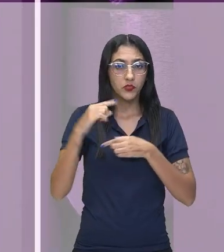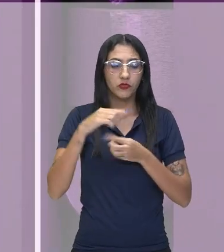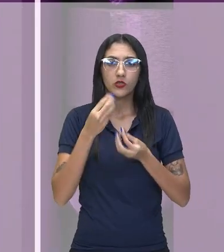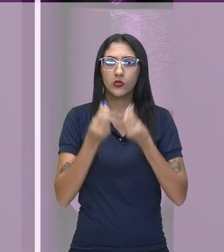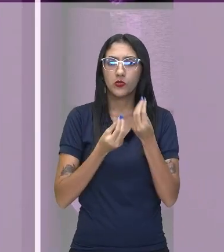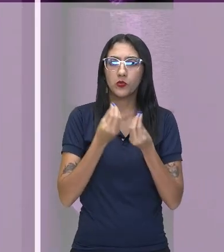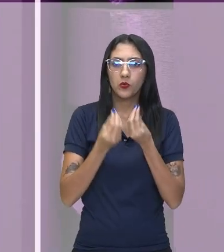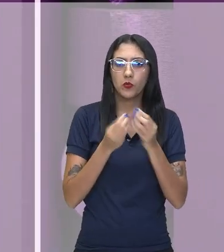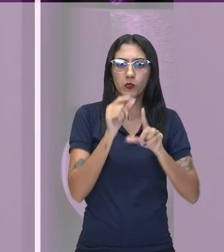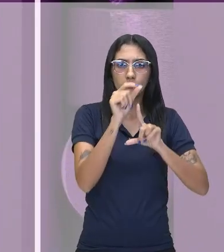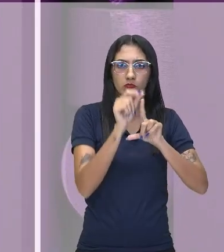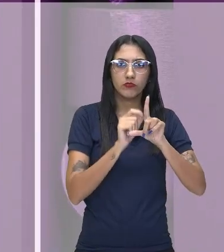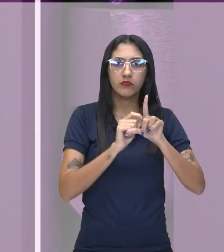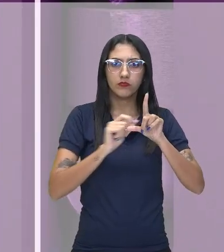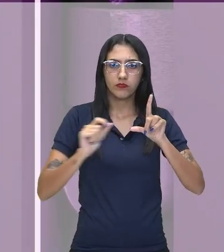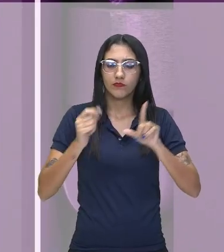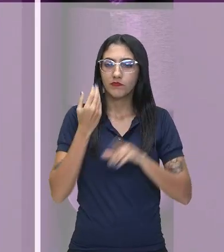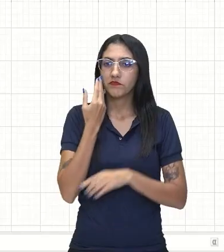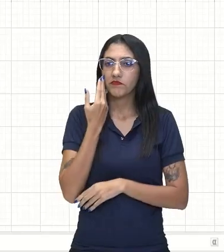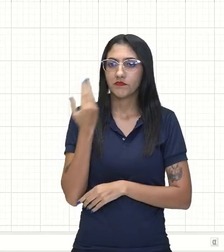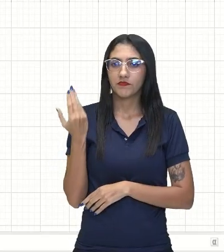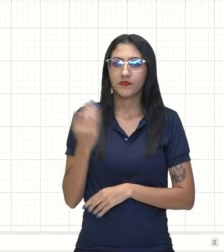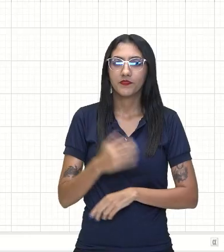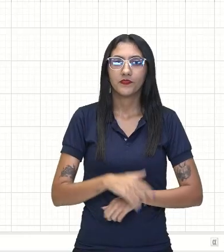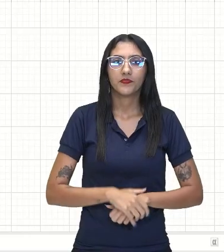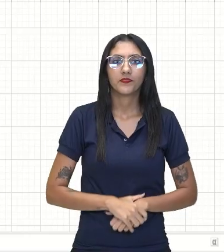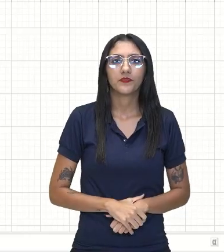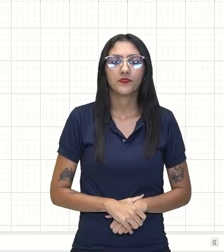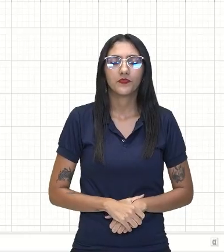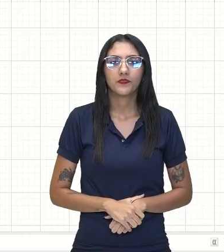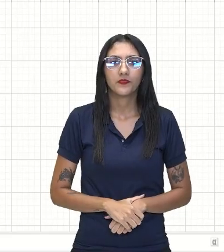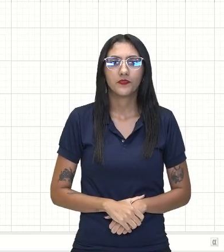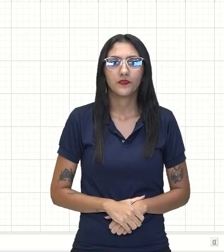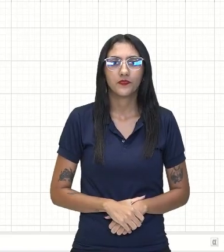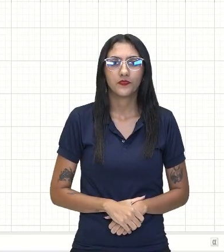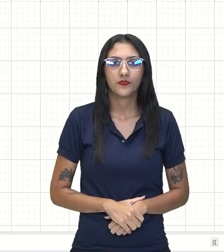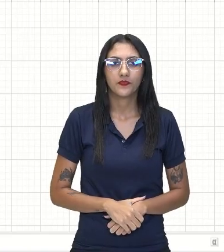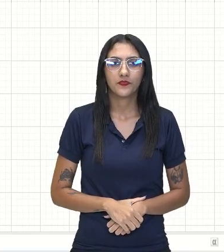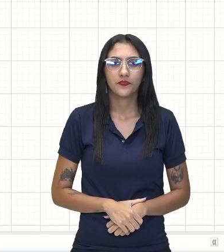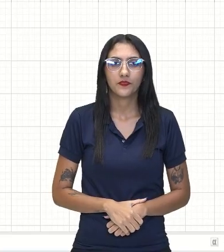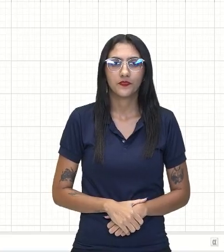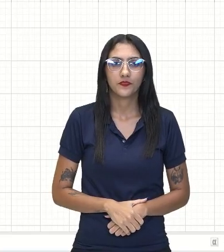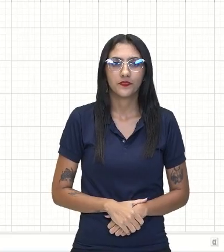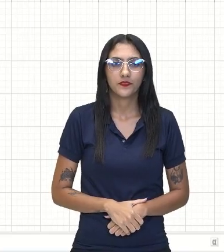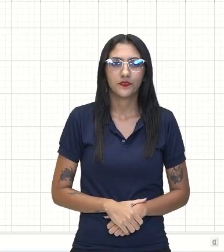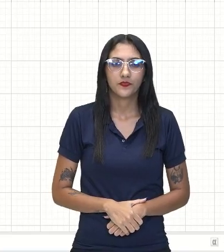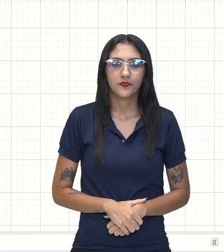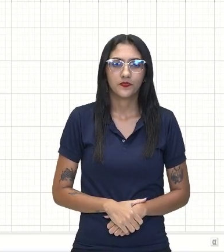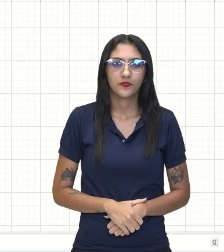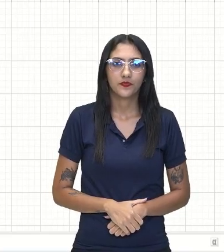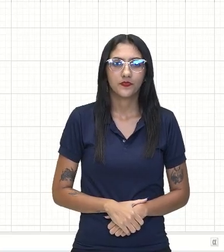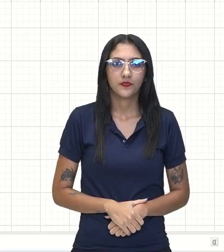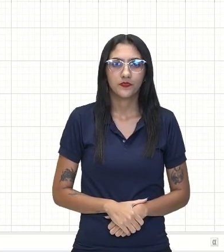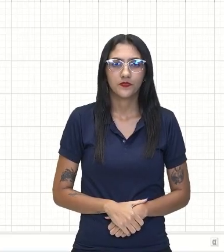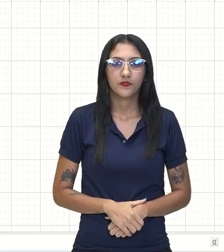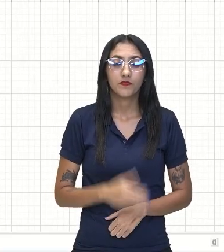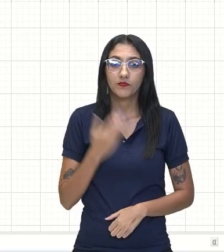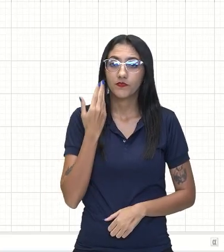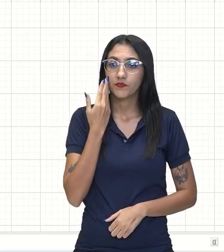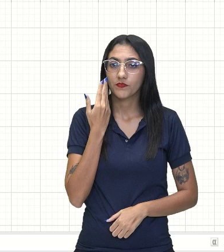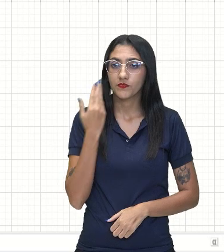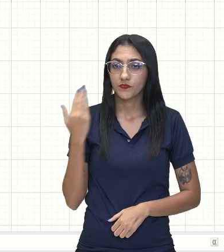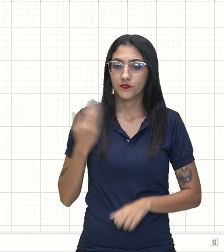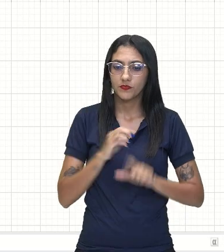dessa função no GeoGebra. Vamos ver aqui comigo. Então, aqui nós temos o plano